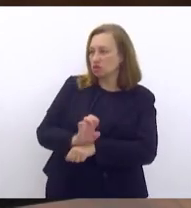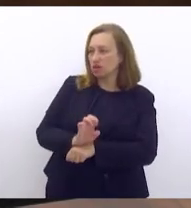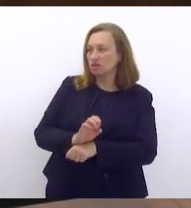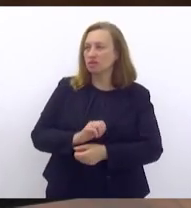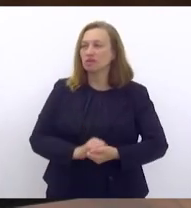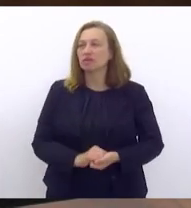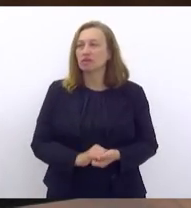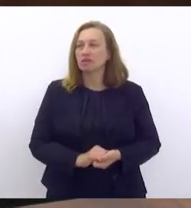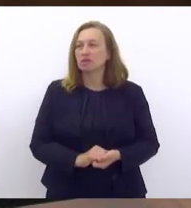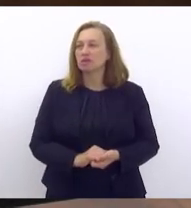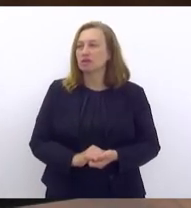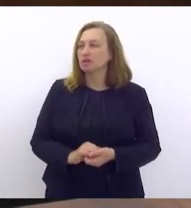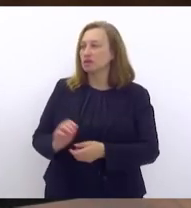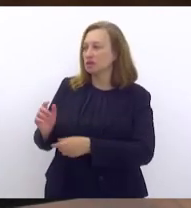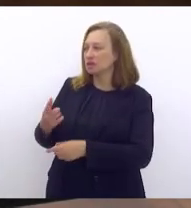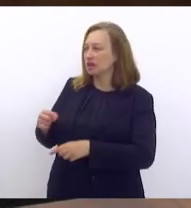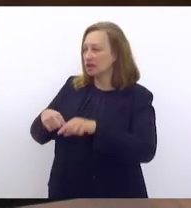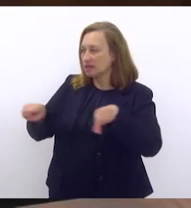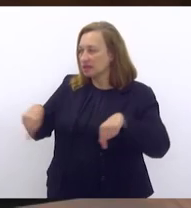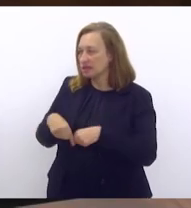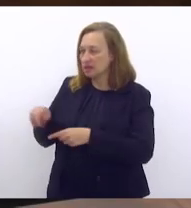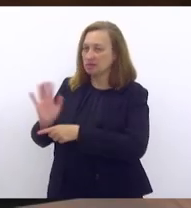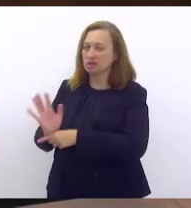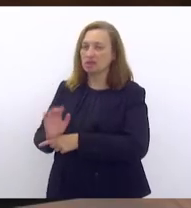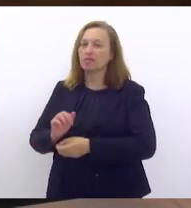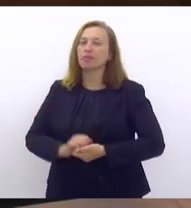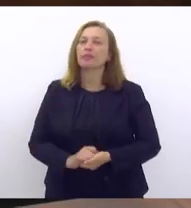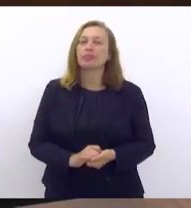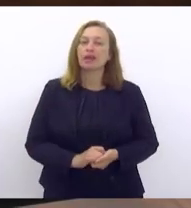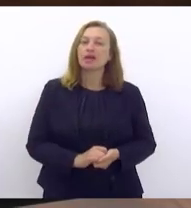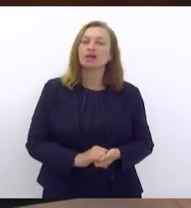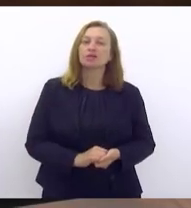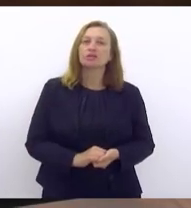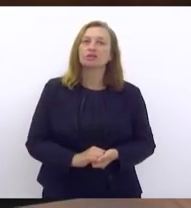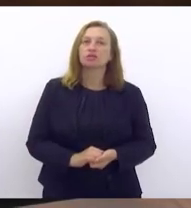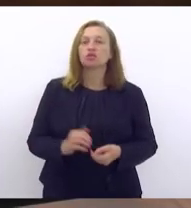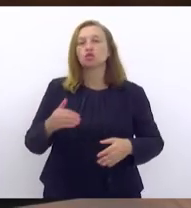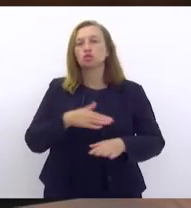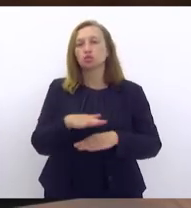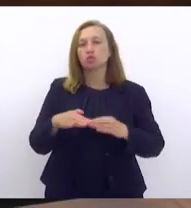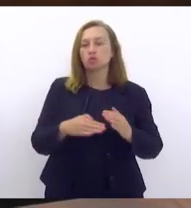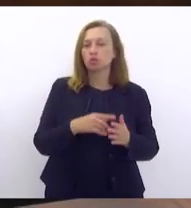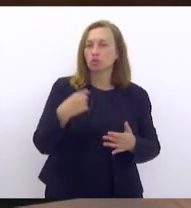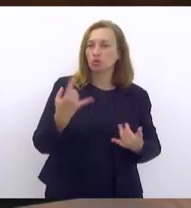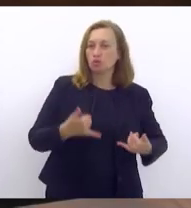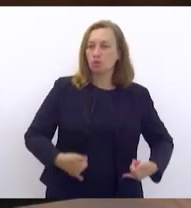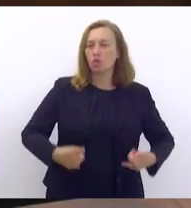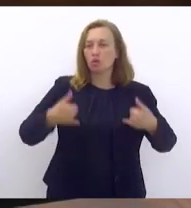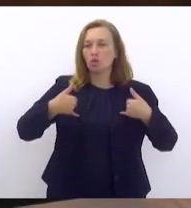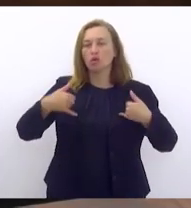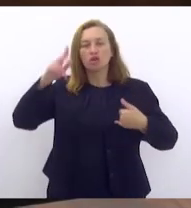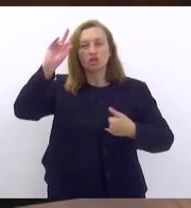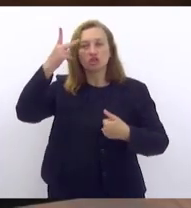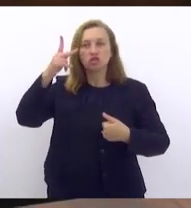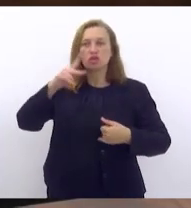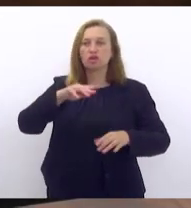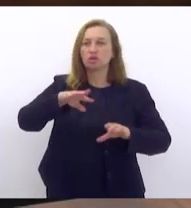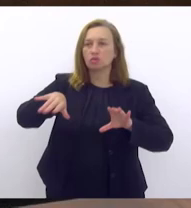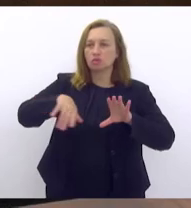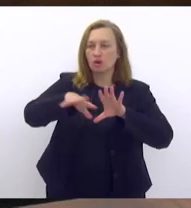estar nas telas do nosso cinema. E é um orgulho para todos nós fazer história no audiovisual